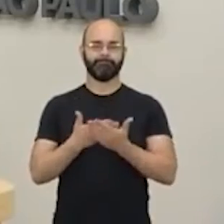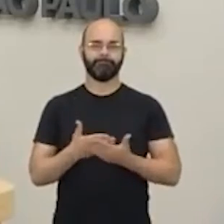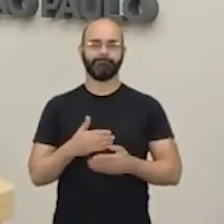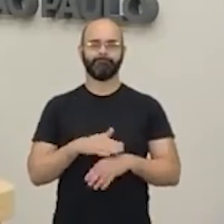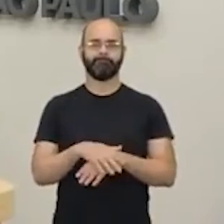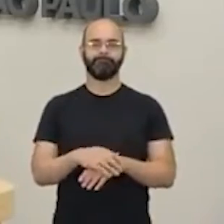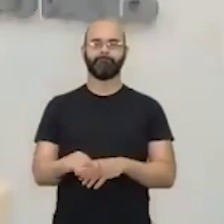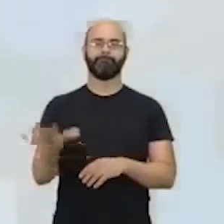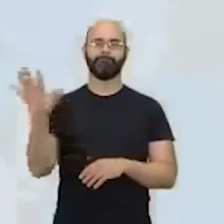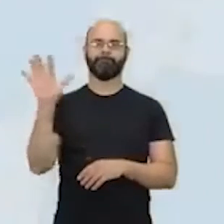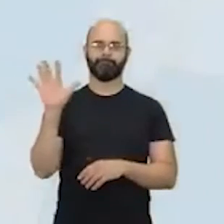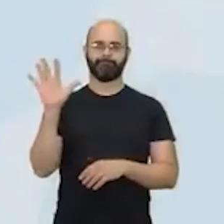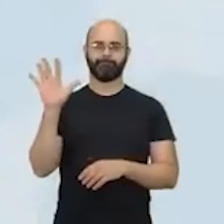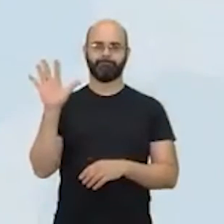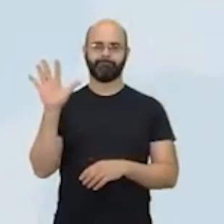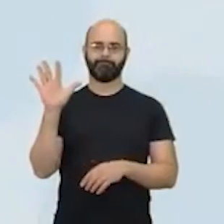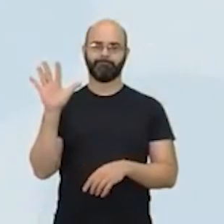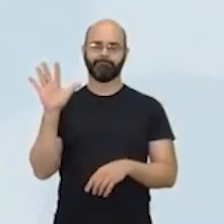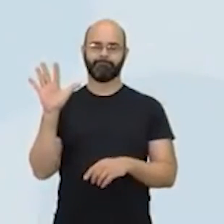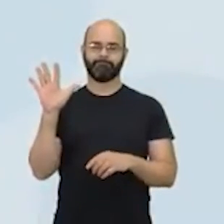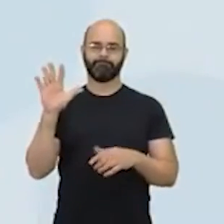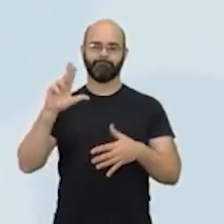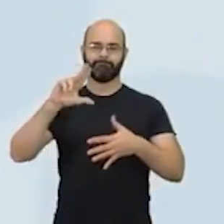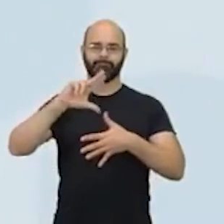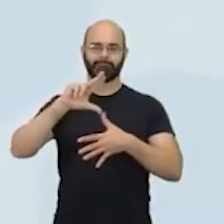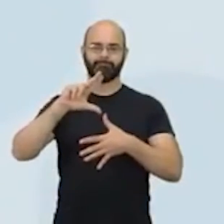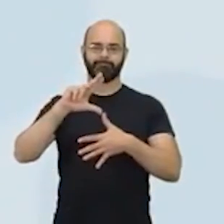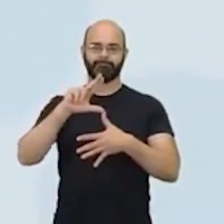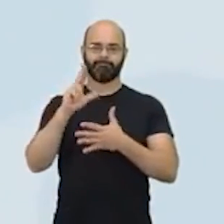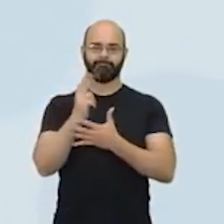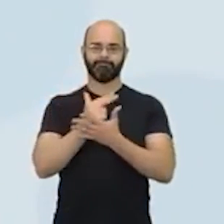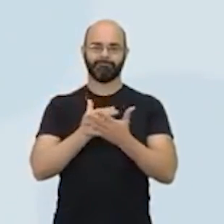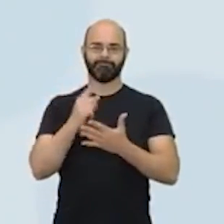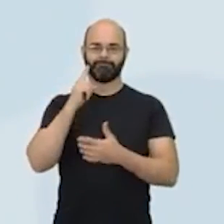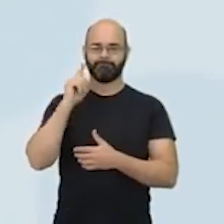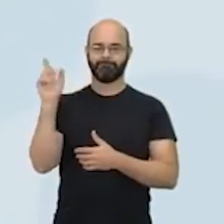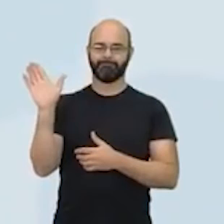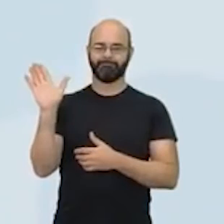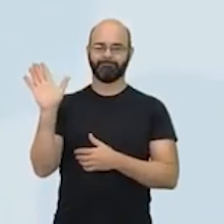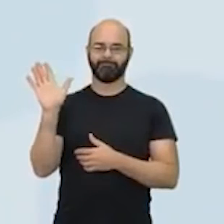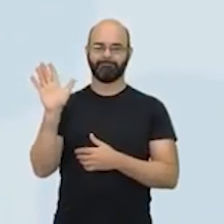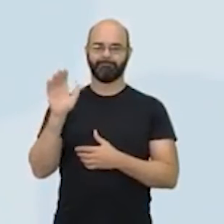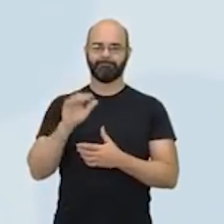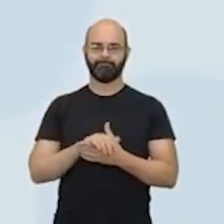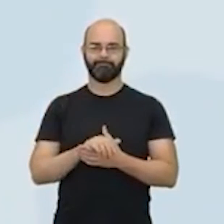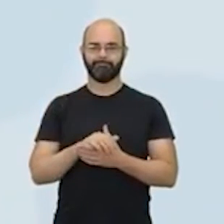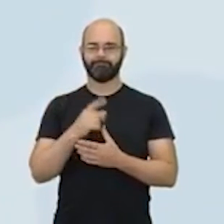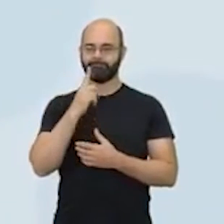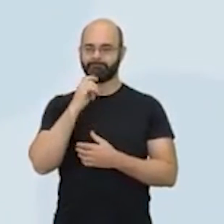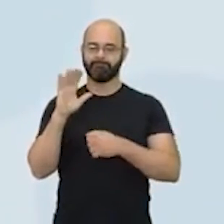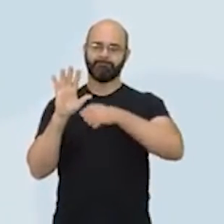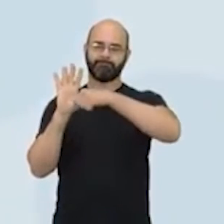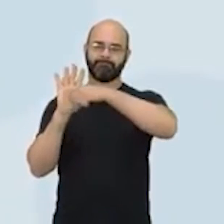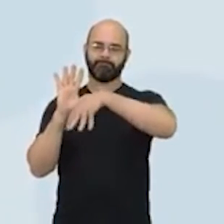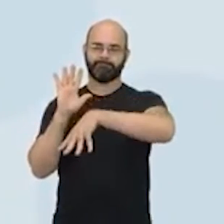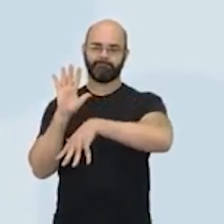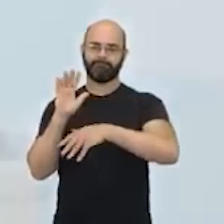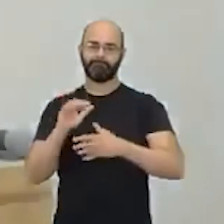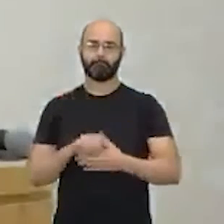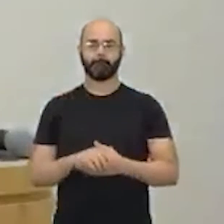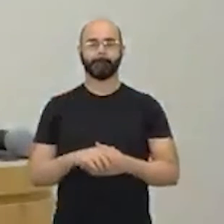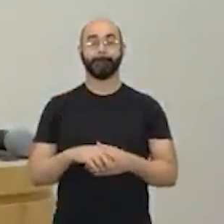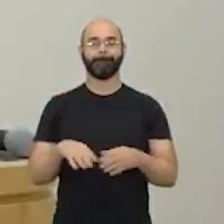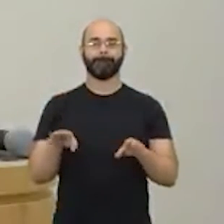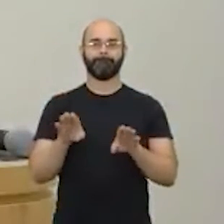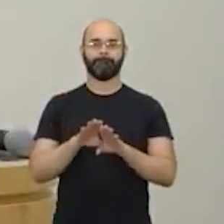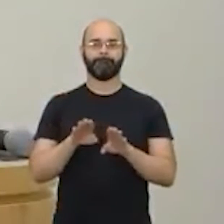aberta, né, com, né, América Latina desenhada. Opa, né, chegou aqui a Lavínia, desculpa. com sangue, ó. Lavínia Costa, do 8º C da Escola